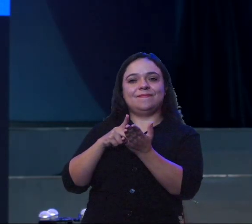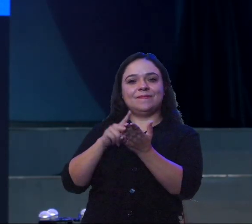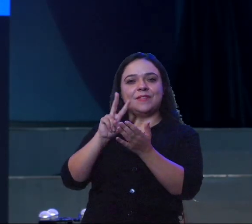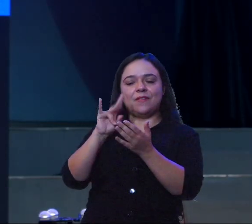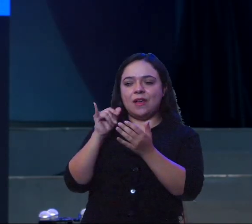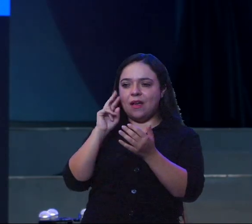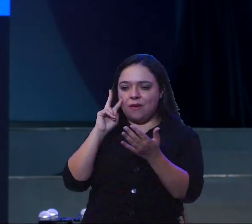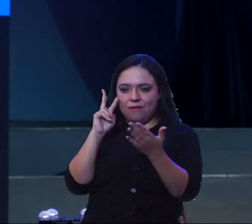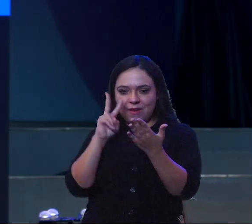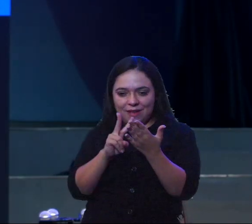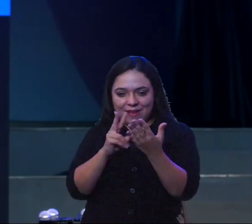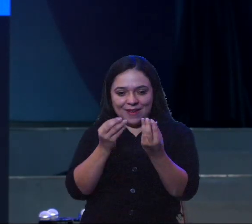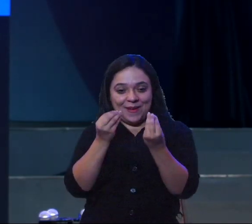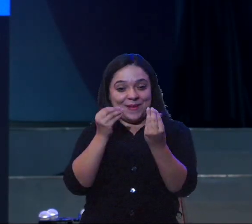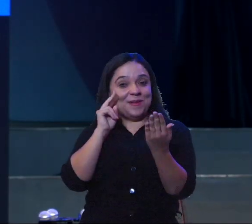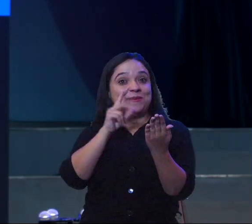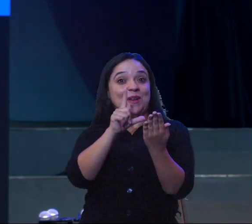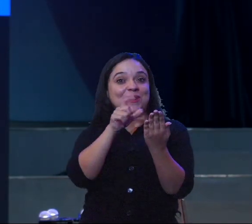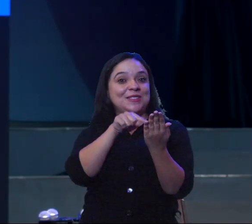olhar a foto.